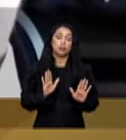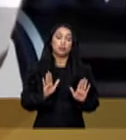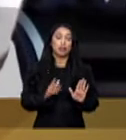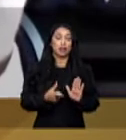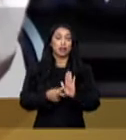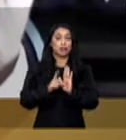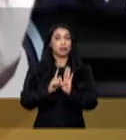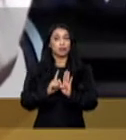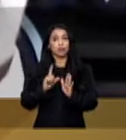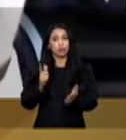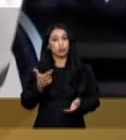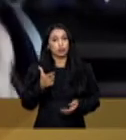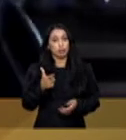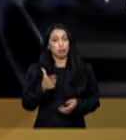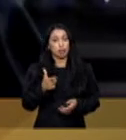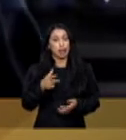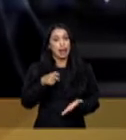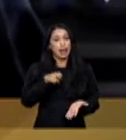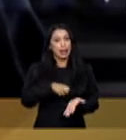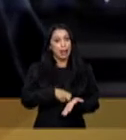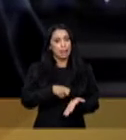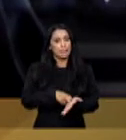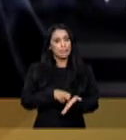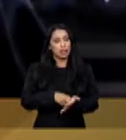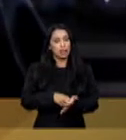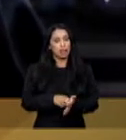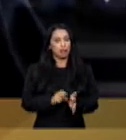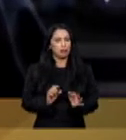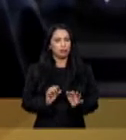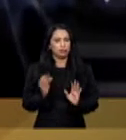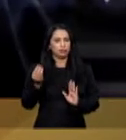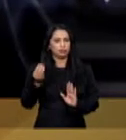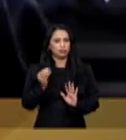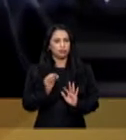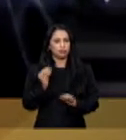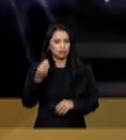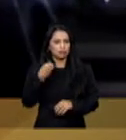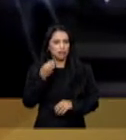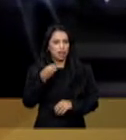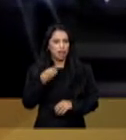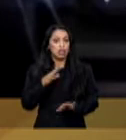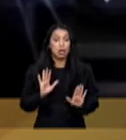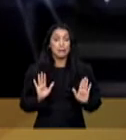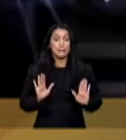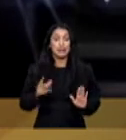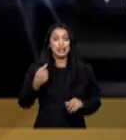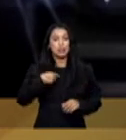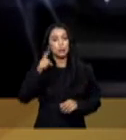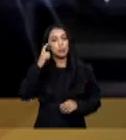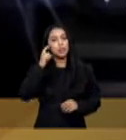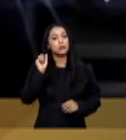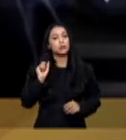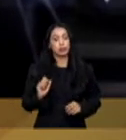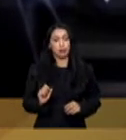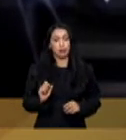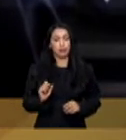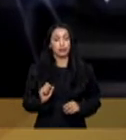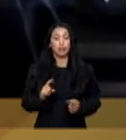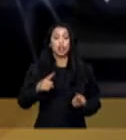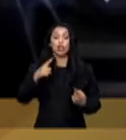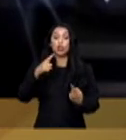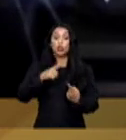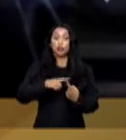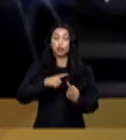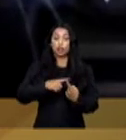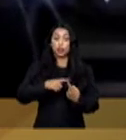hipótese e a pena era bastante modesta, mas acho, presidente, que esta tipificação do